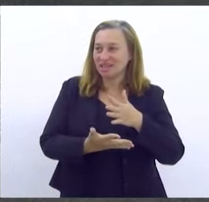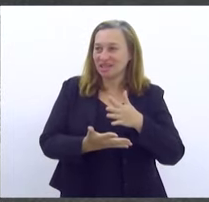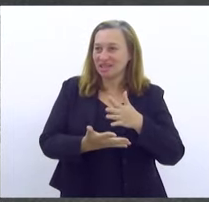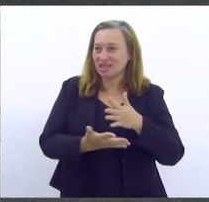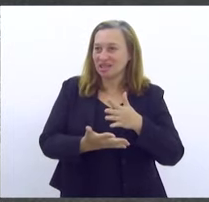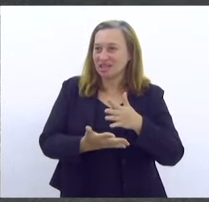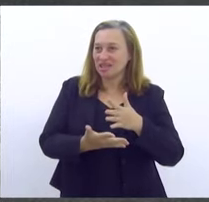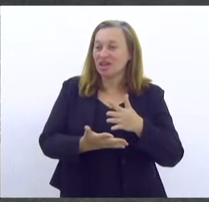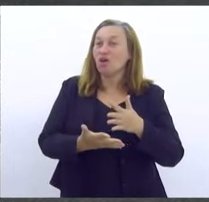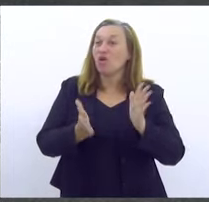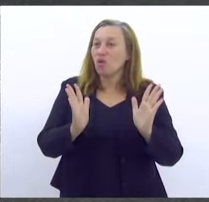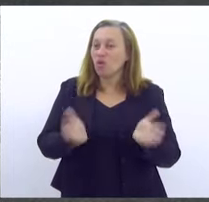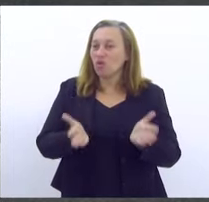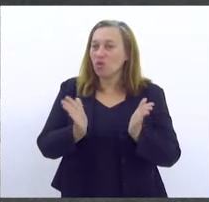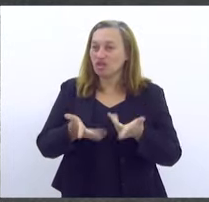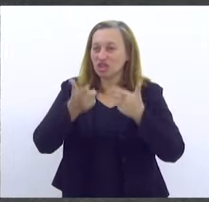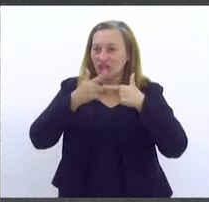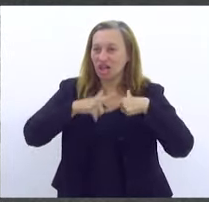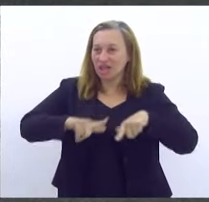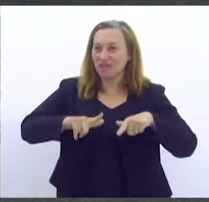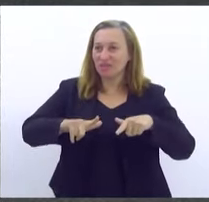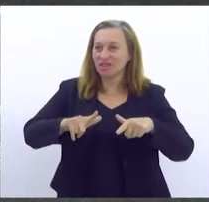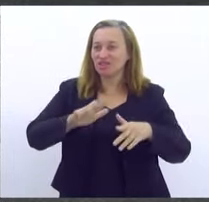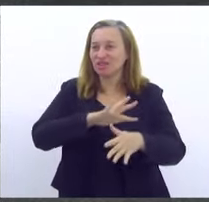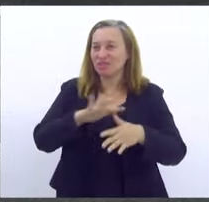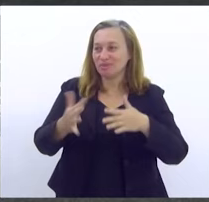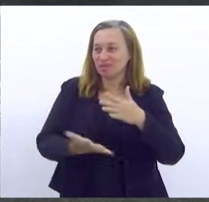eu falo língua de Libras.